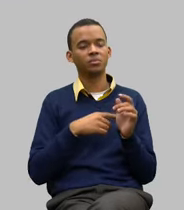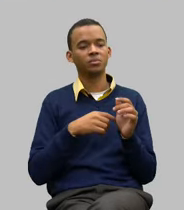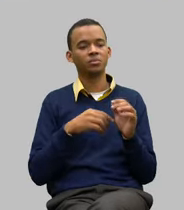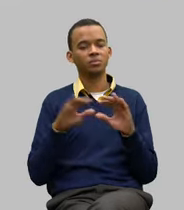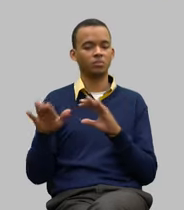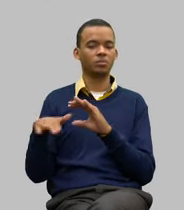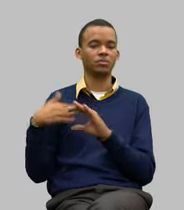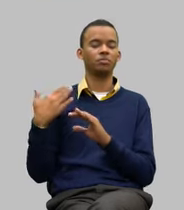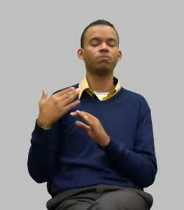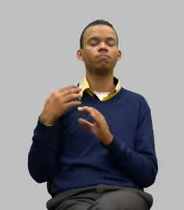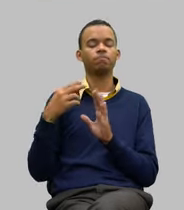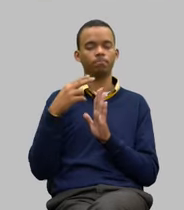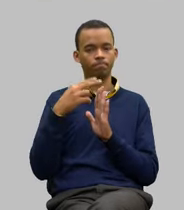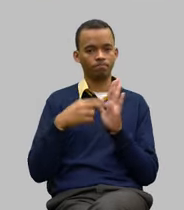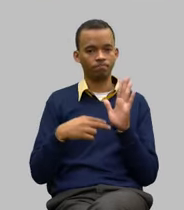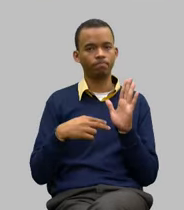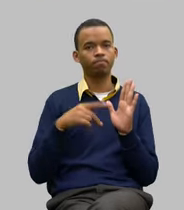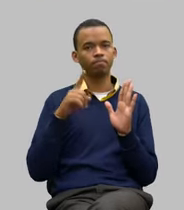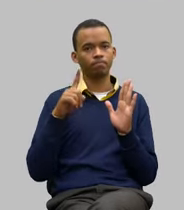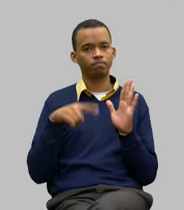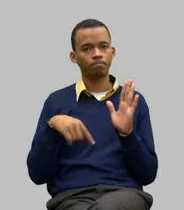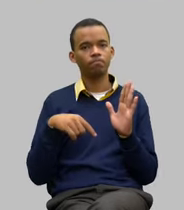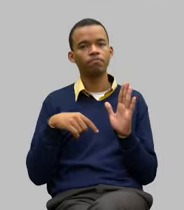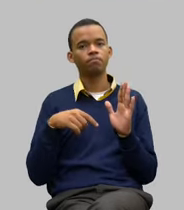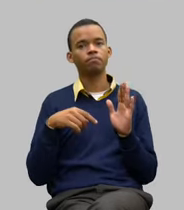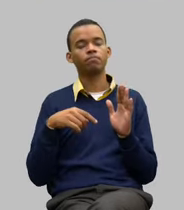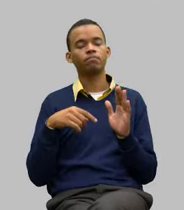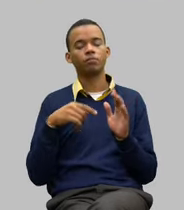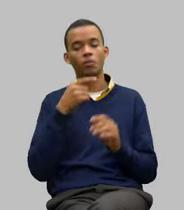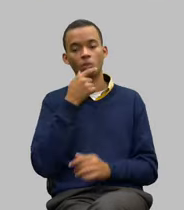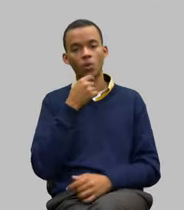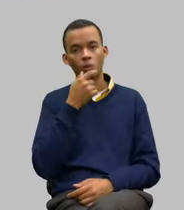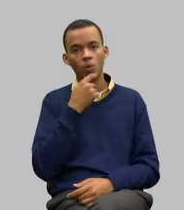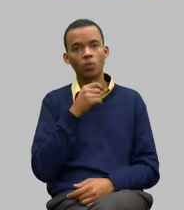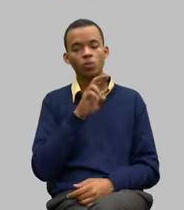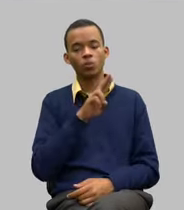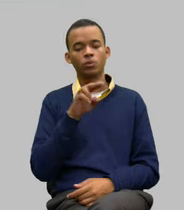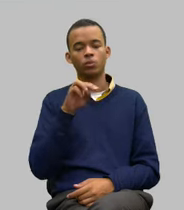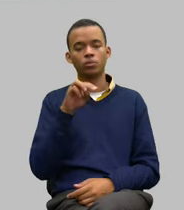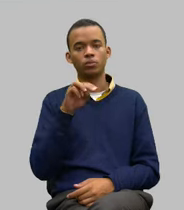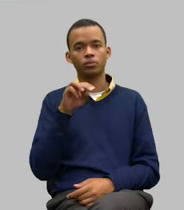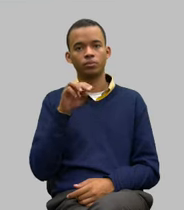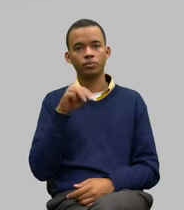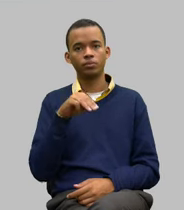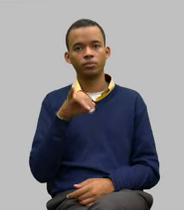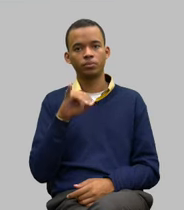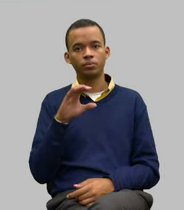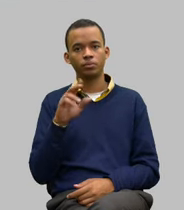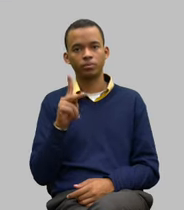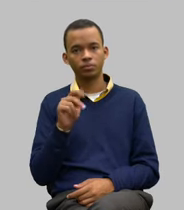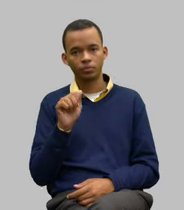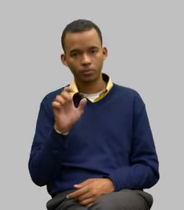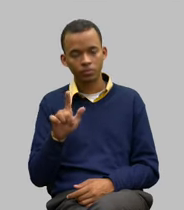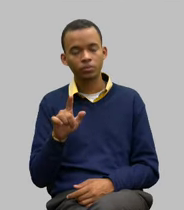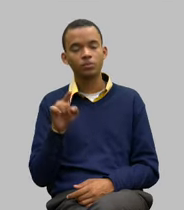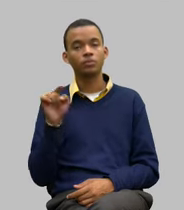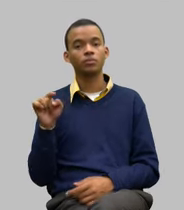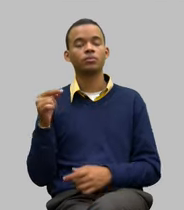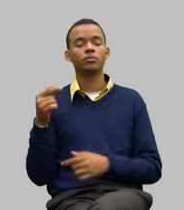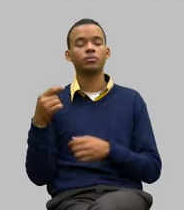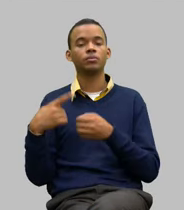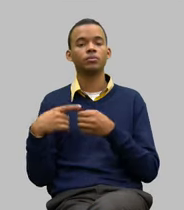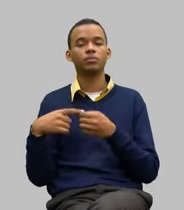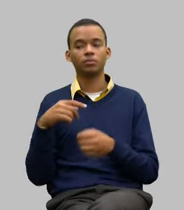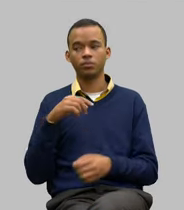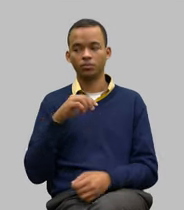um agente penitenciário que inclusive respeita muito seu trabalho que é o Michel Cândido lá da cidade de São Sebastião do Paraíso aonde